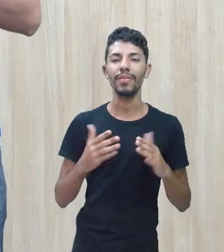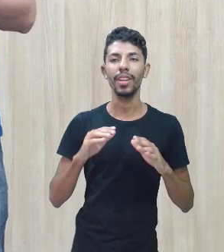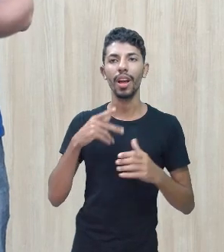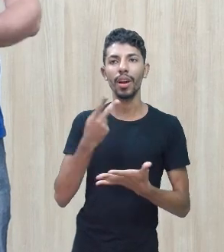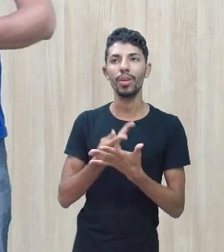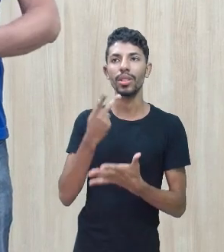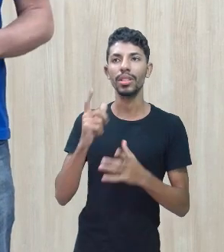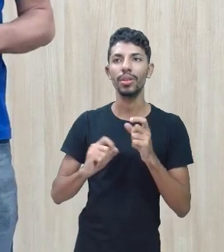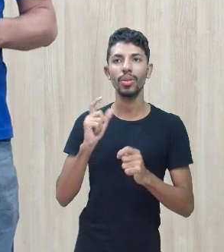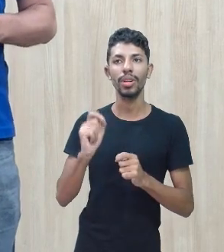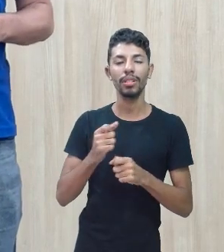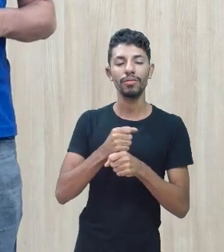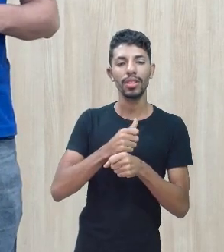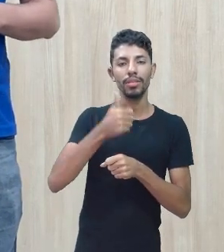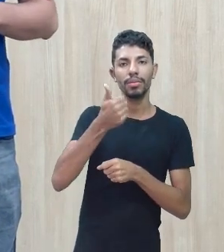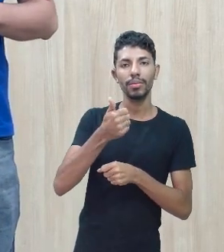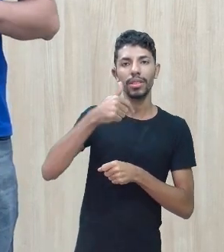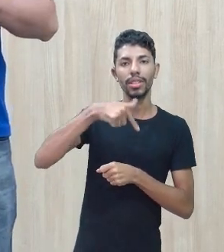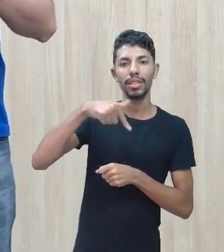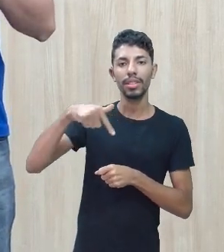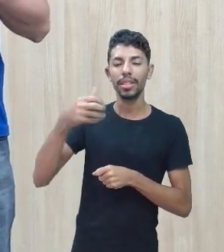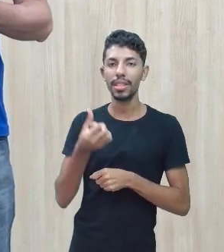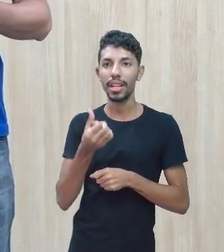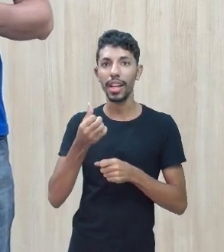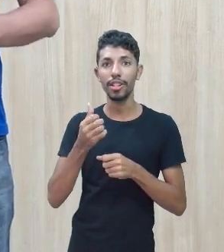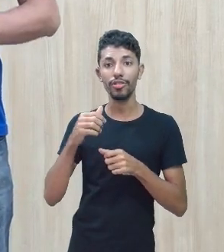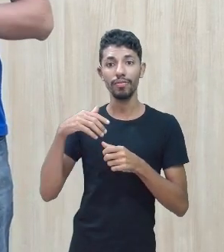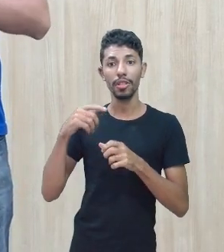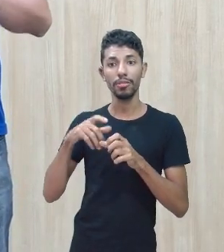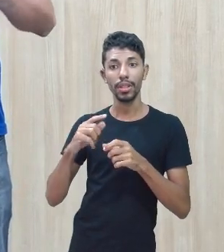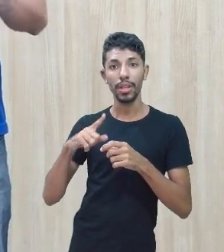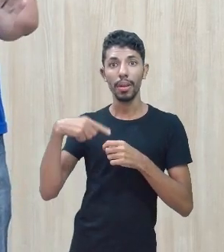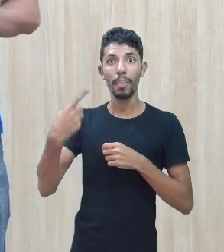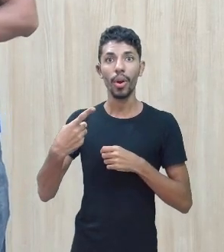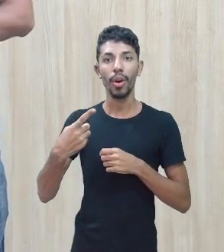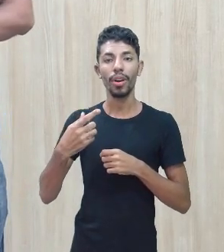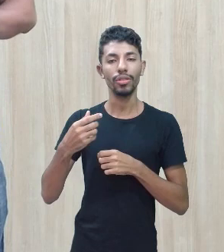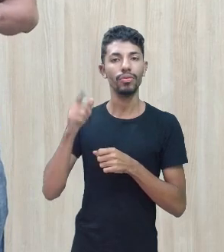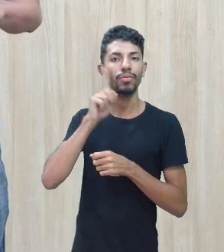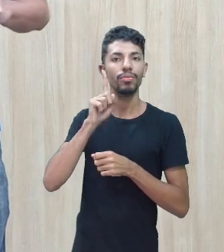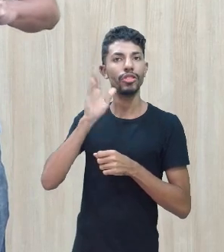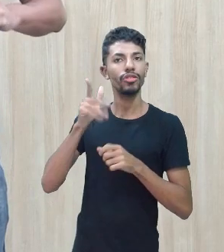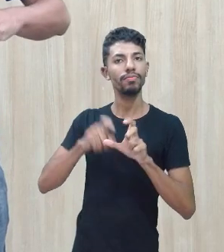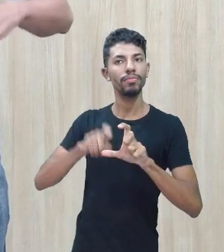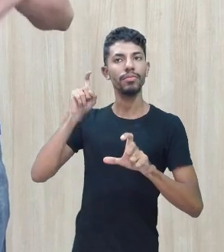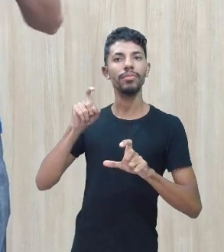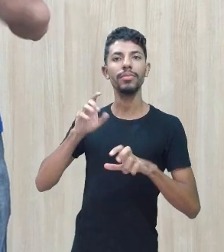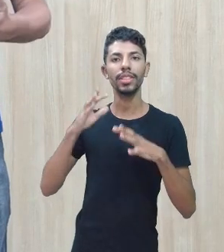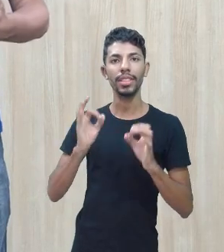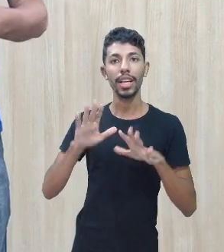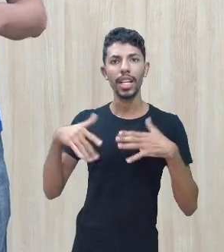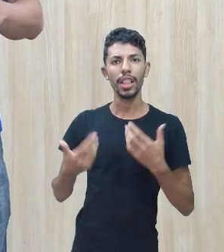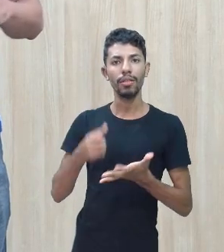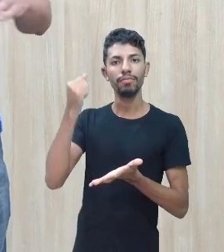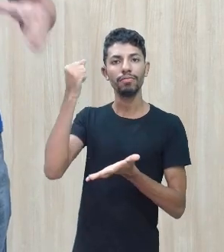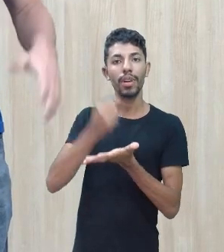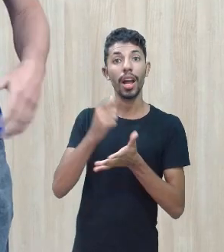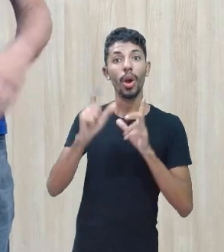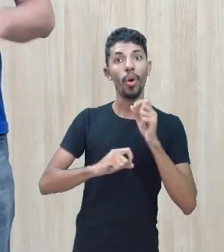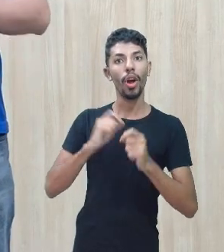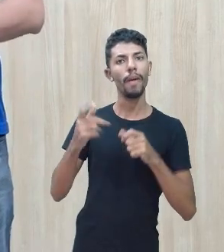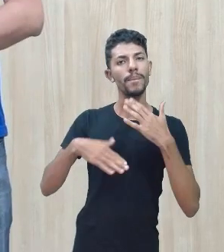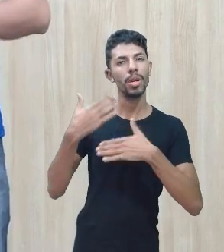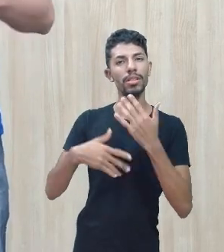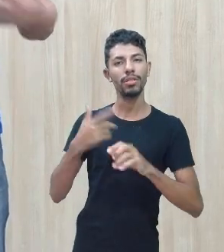1776 e os Estados Unidos se tornaram independentes a partir daí. Ou seja, a gente está marcando aqui, né, um processo de luta, né, dos